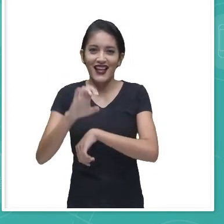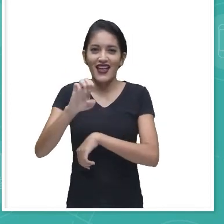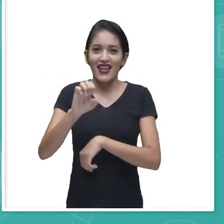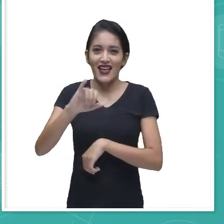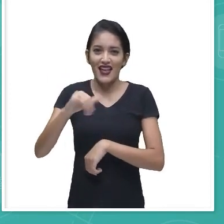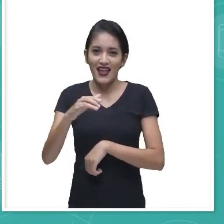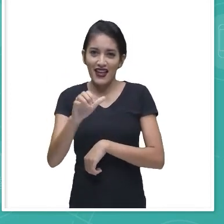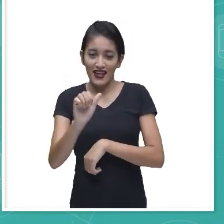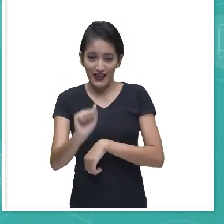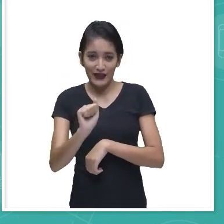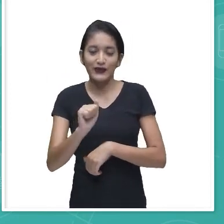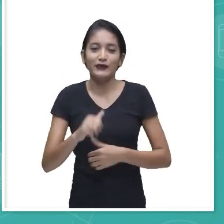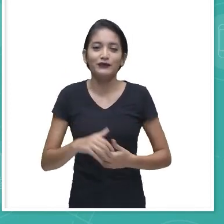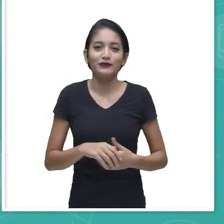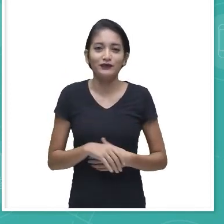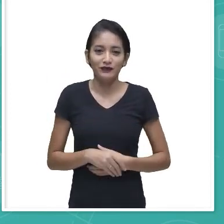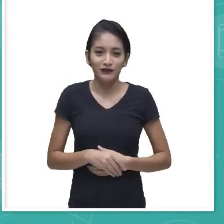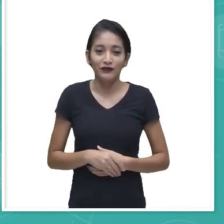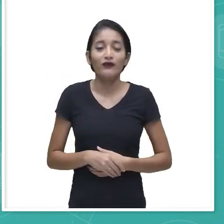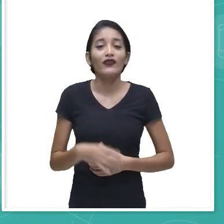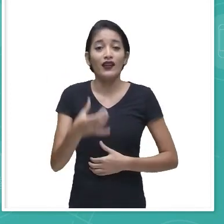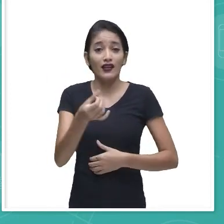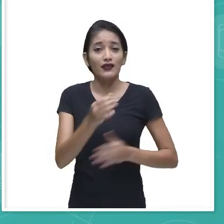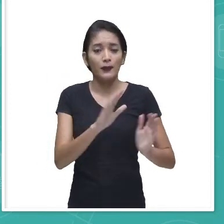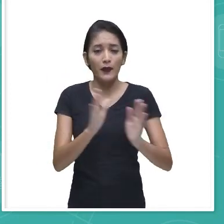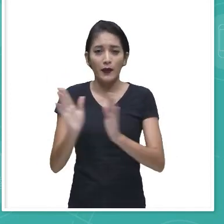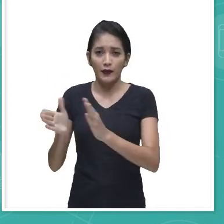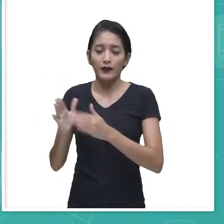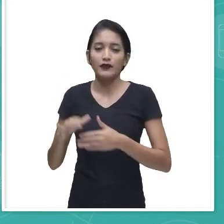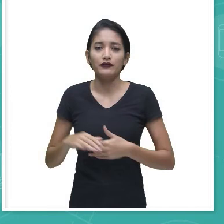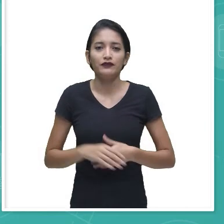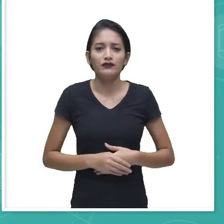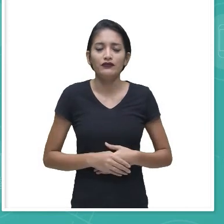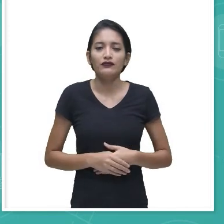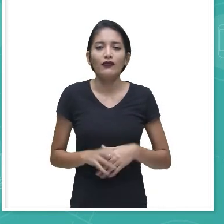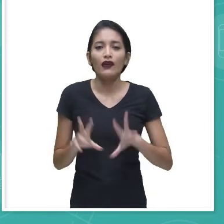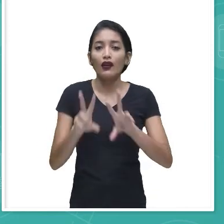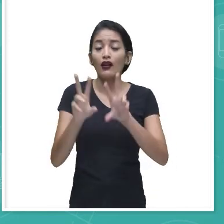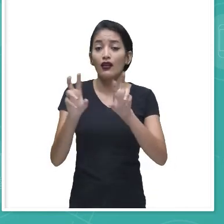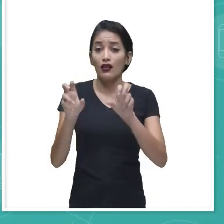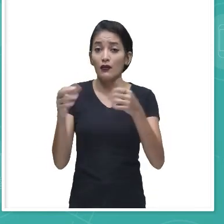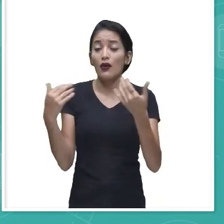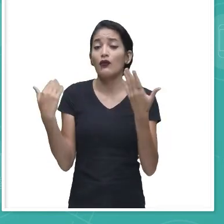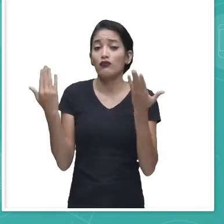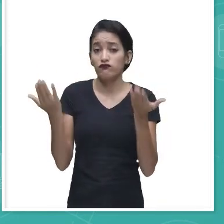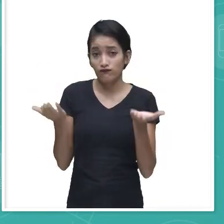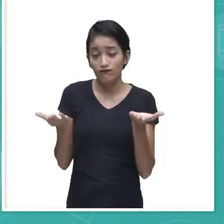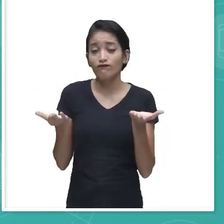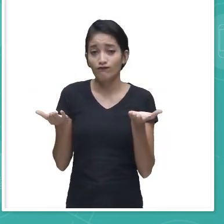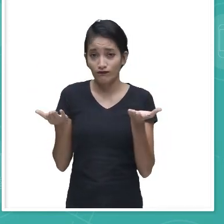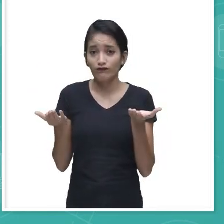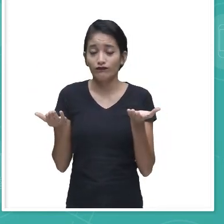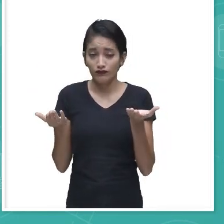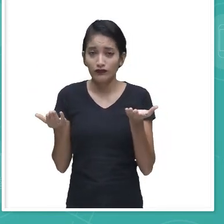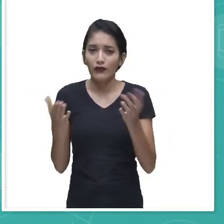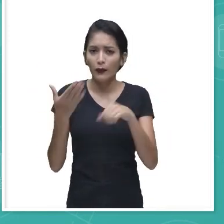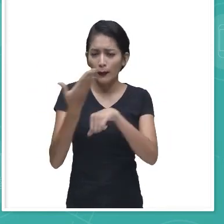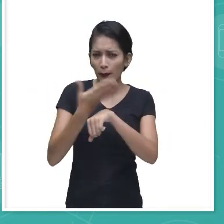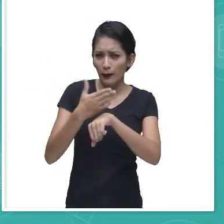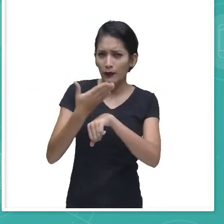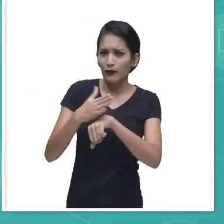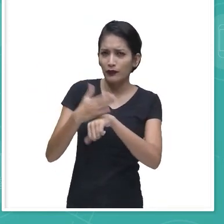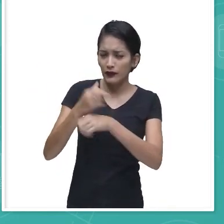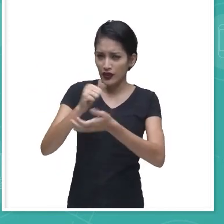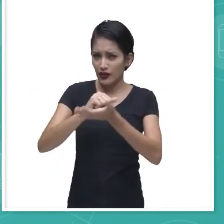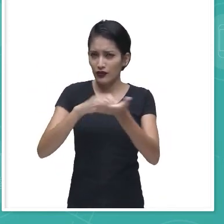Ensino Fundamental, sexta etapa. E o tema da nossa atividade interativa de hoje, né, Praticando Ciências,